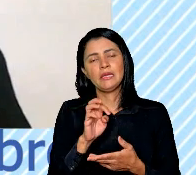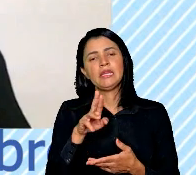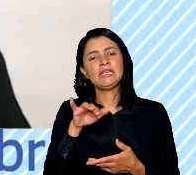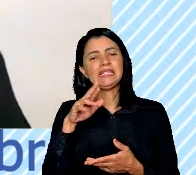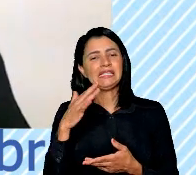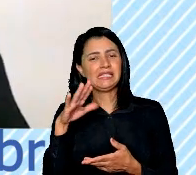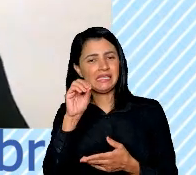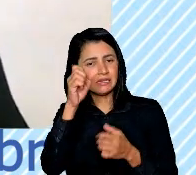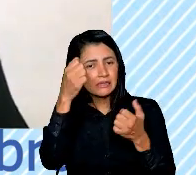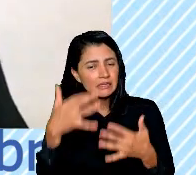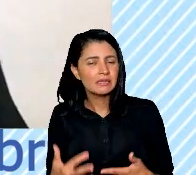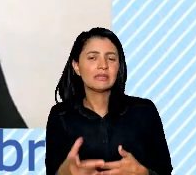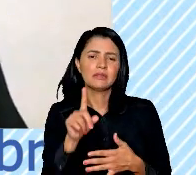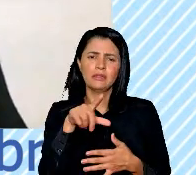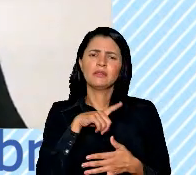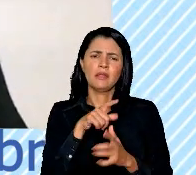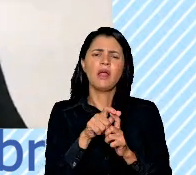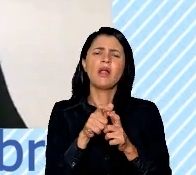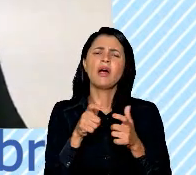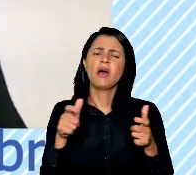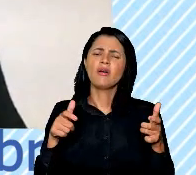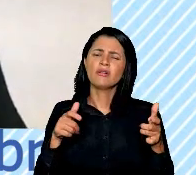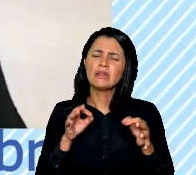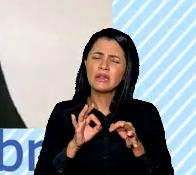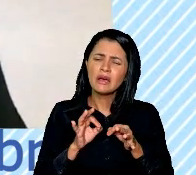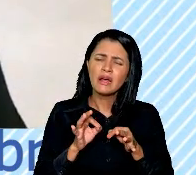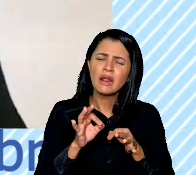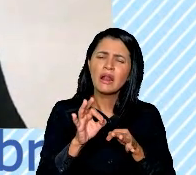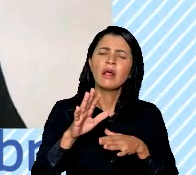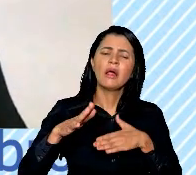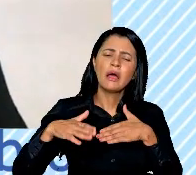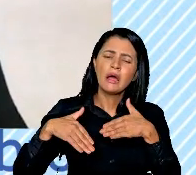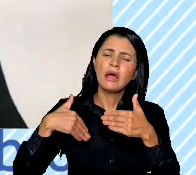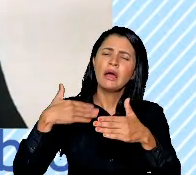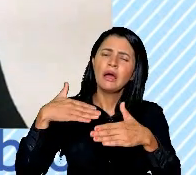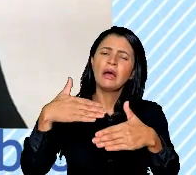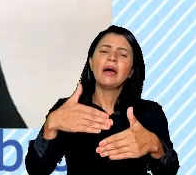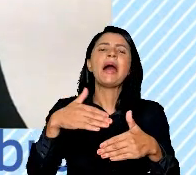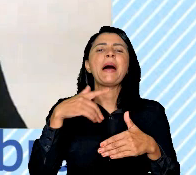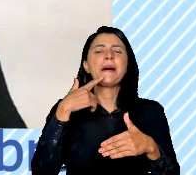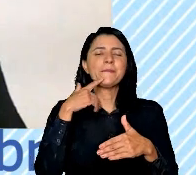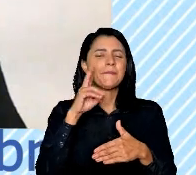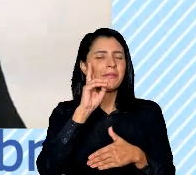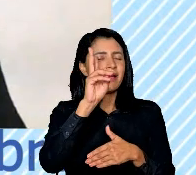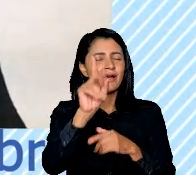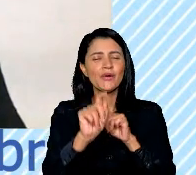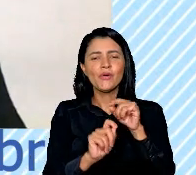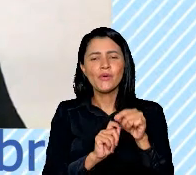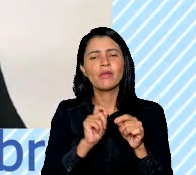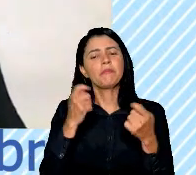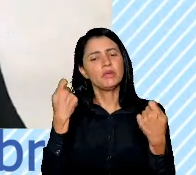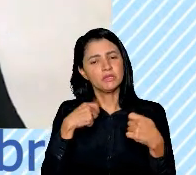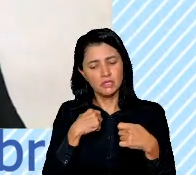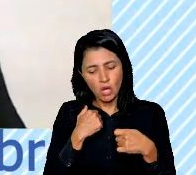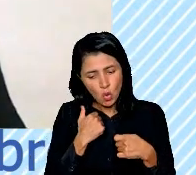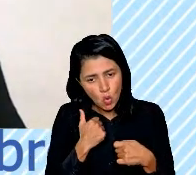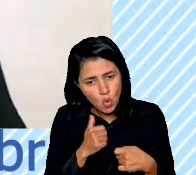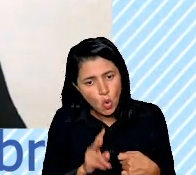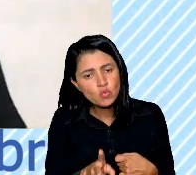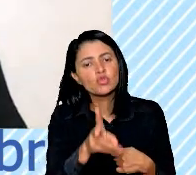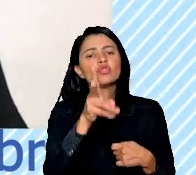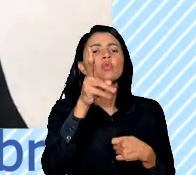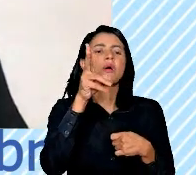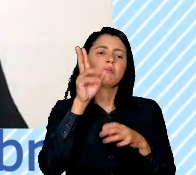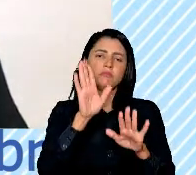muito a caminhar. Então, é um longo caminho, mas eu digo sempre que a gente tem que andar para frente, nem que seja a passos